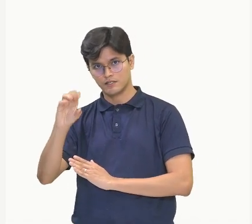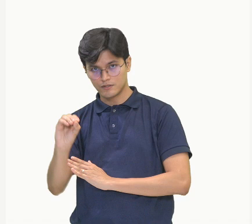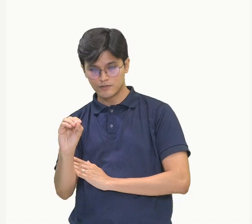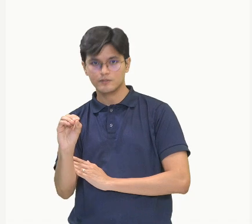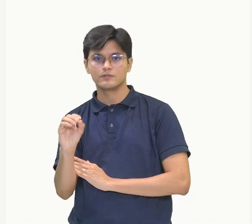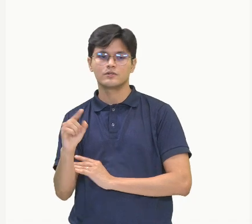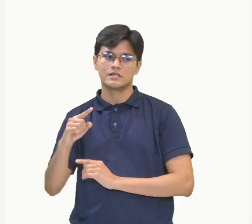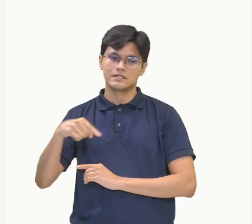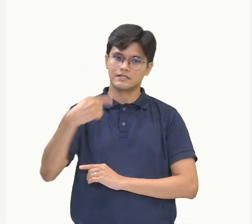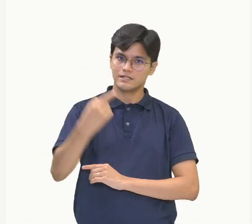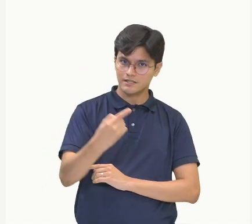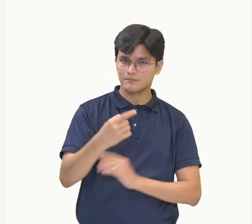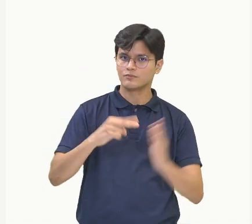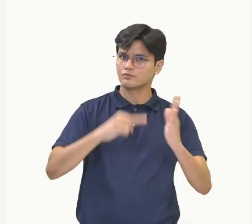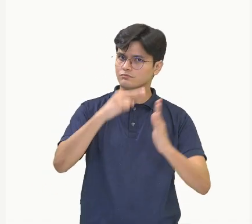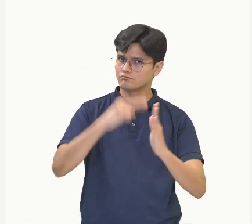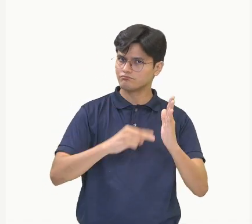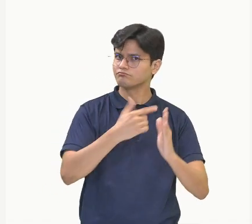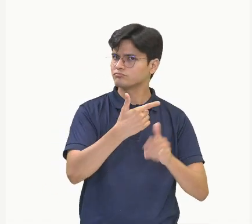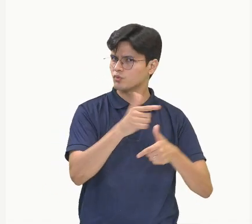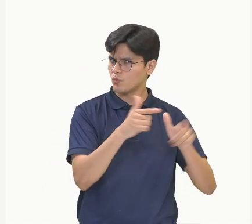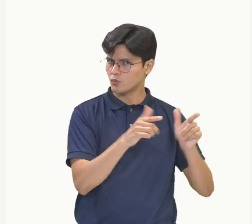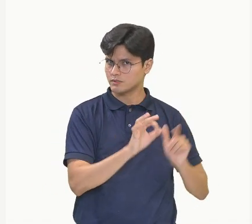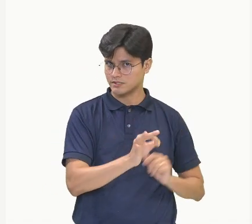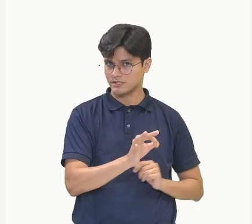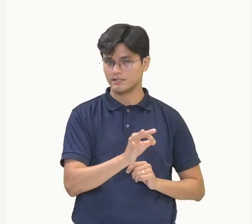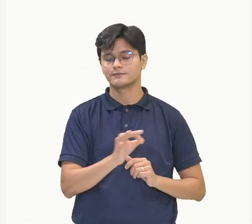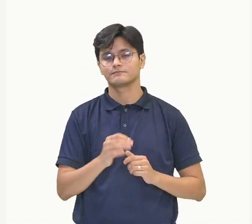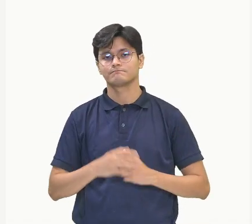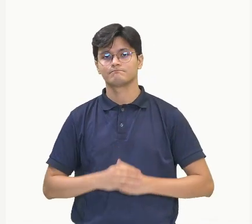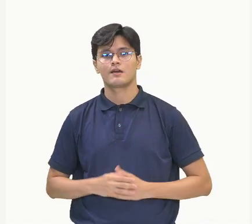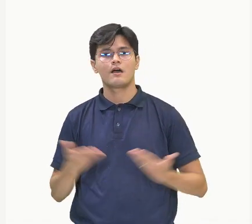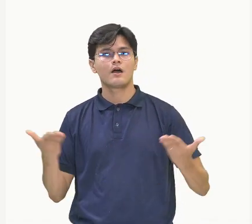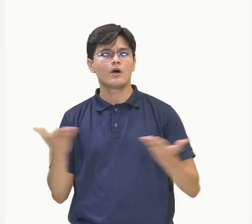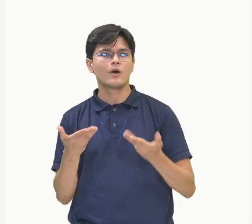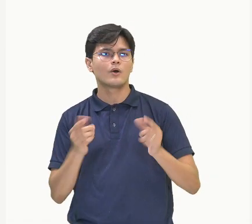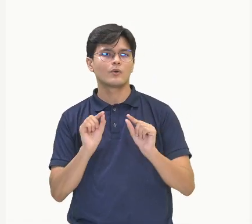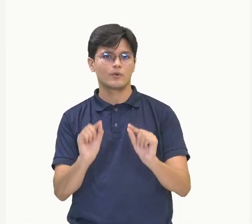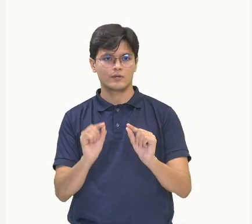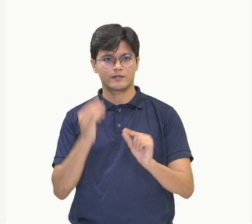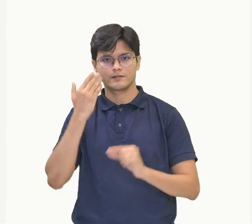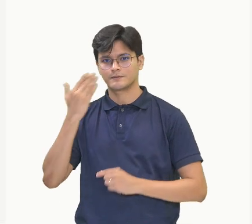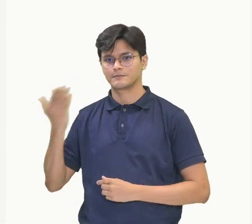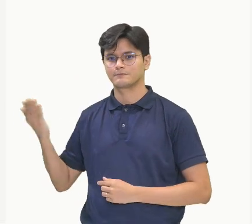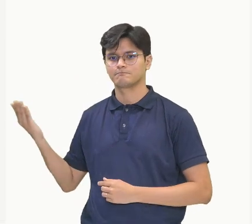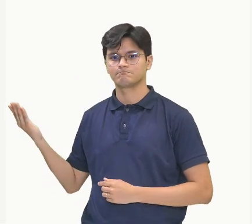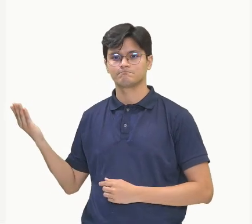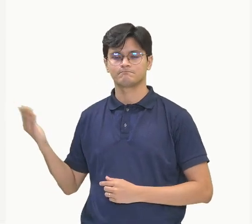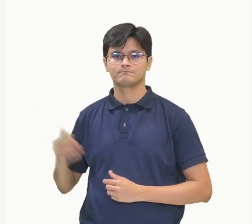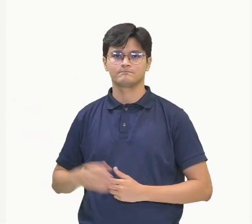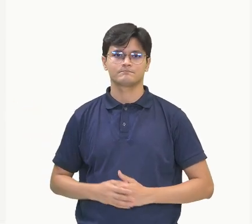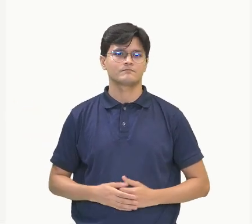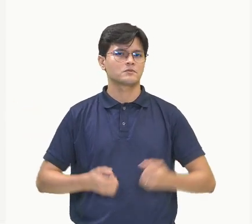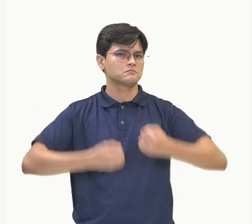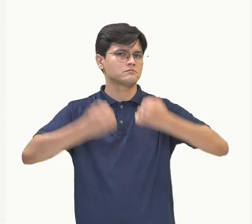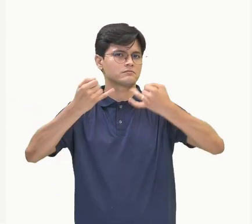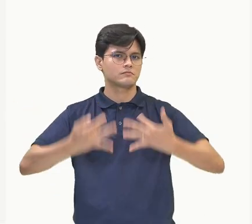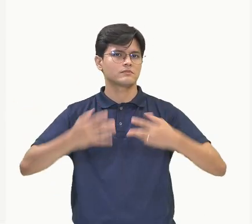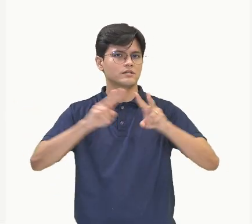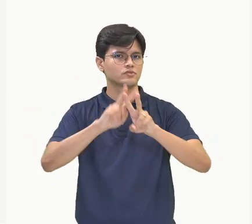os centésimos e os milésimos. Tranquilo? Agora, vamos falar sobre a